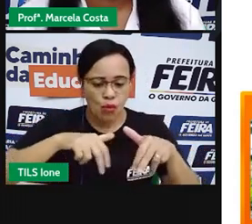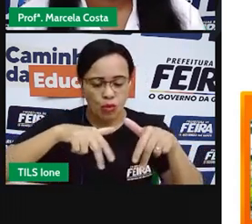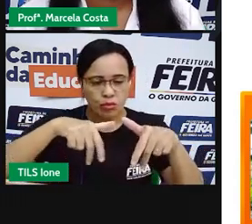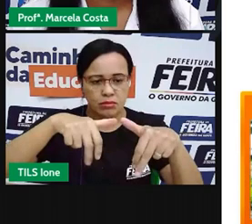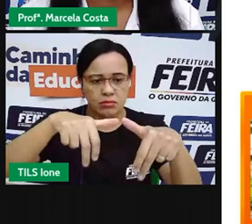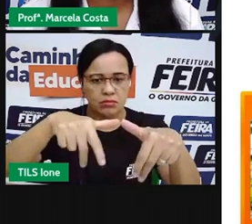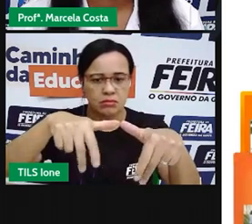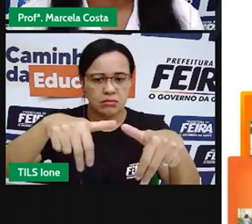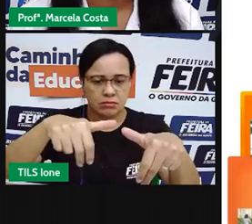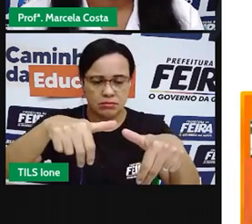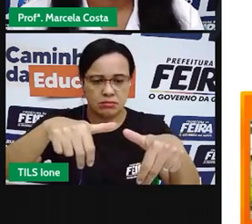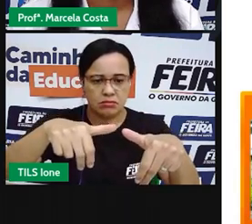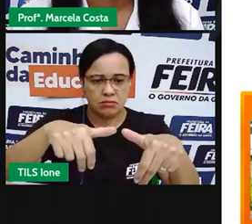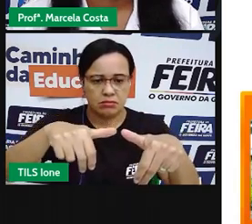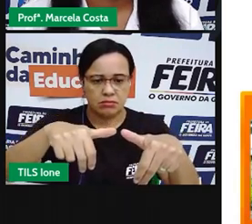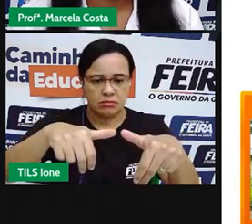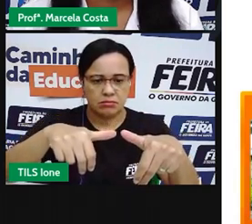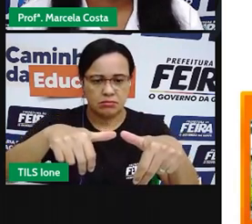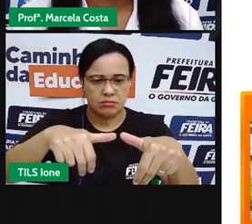um comportamento